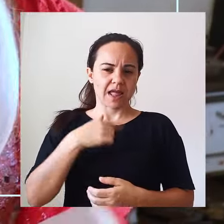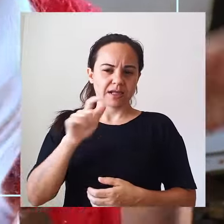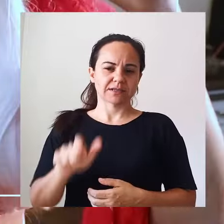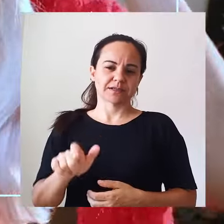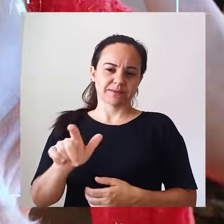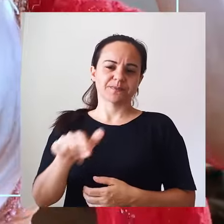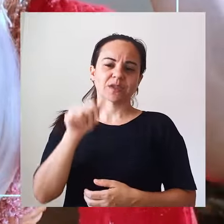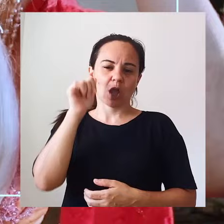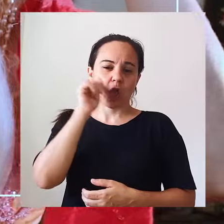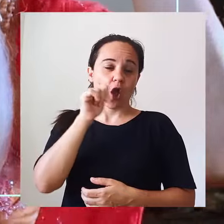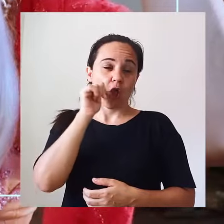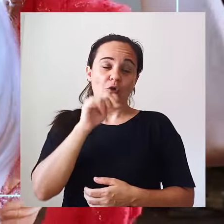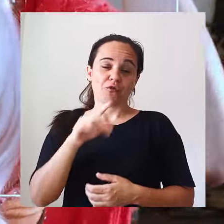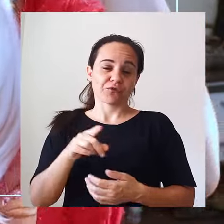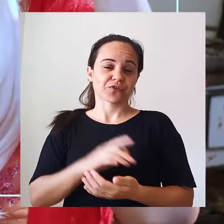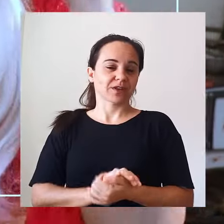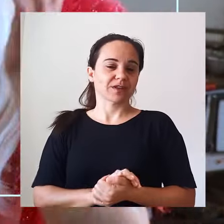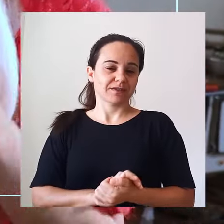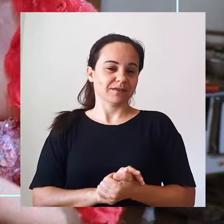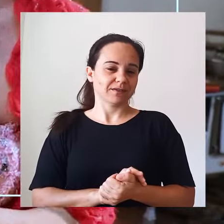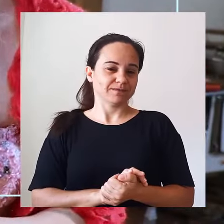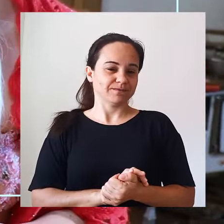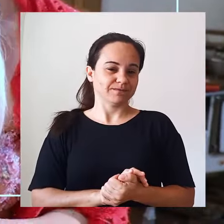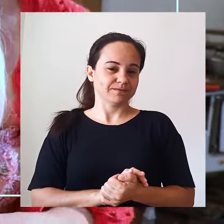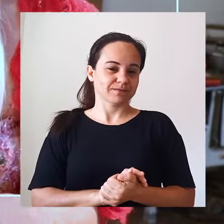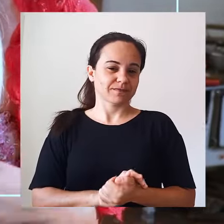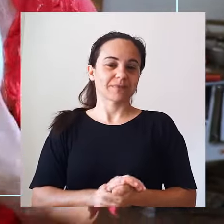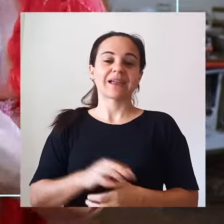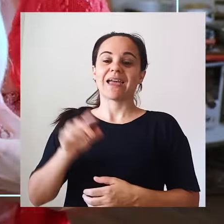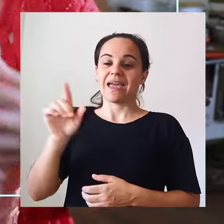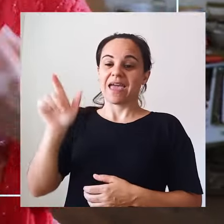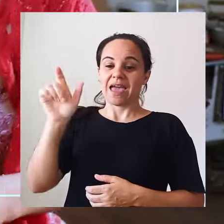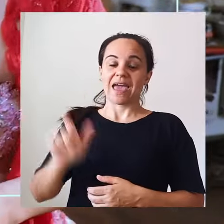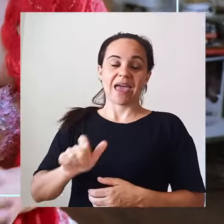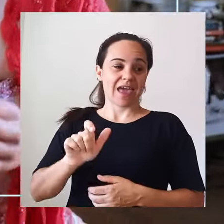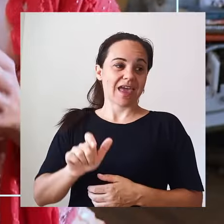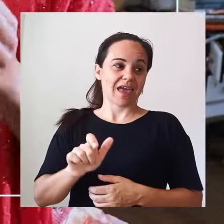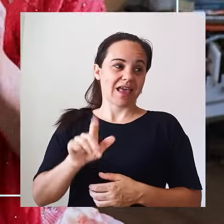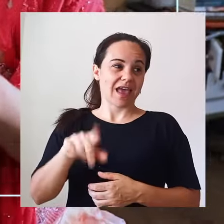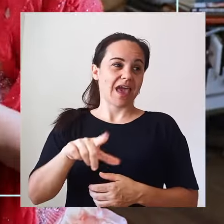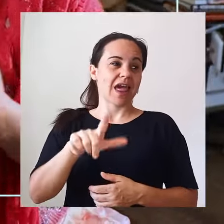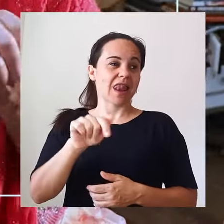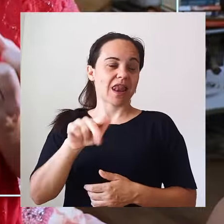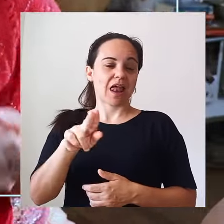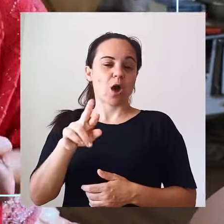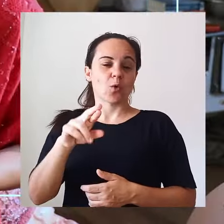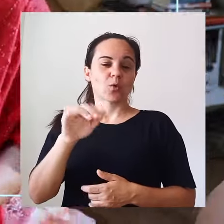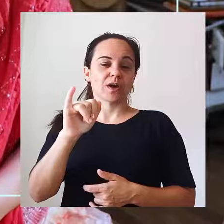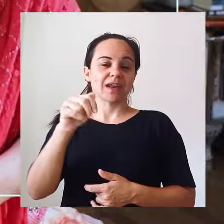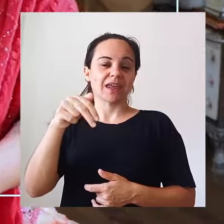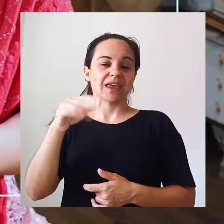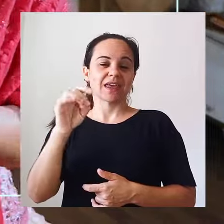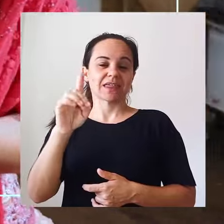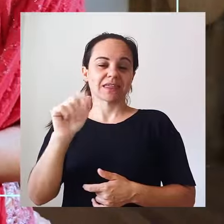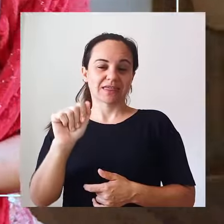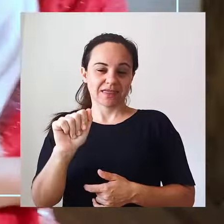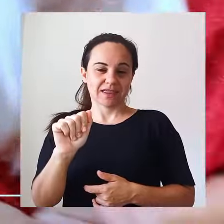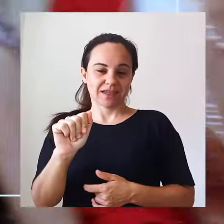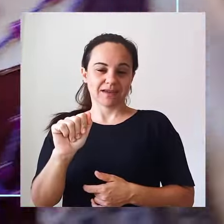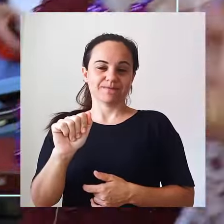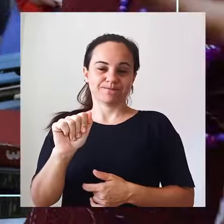Elisabete Laurinda. Não! Laurinda Betânia! Não! É Laurinda Terezinha!